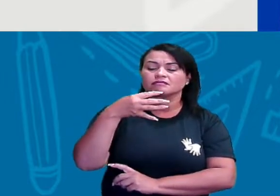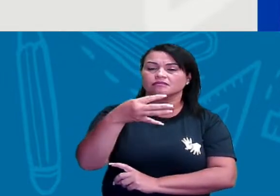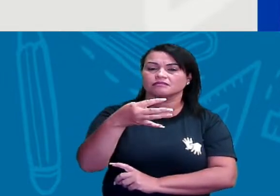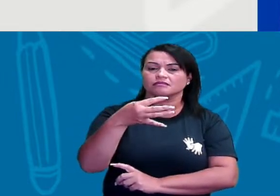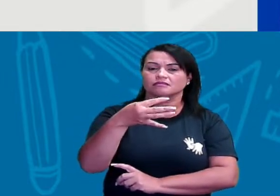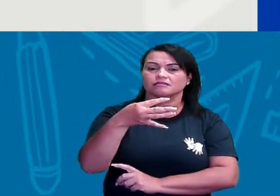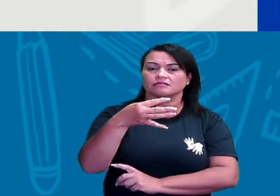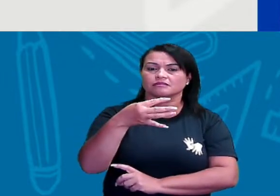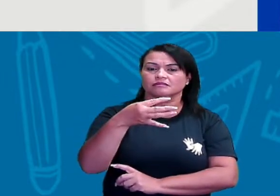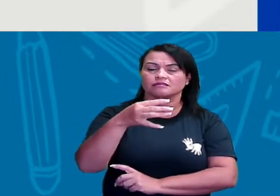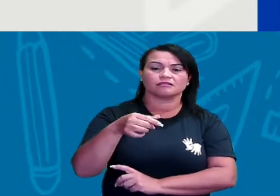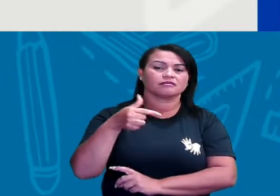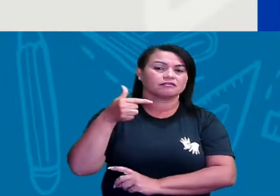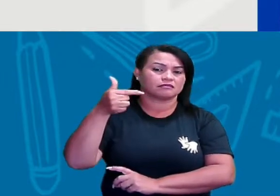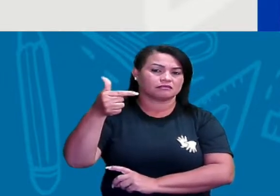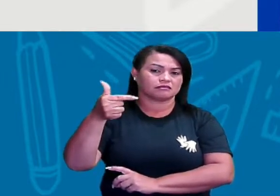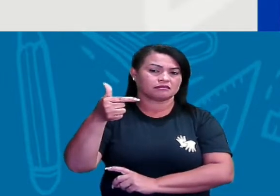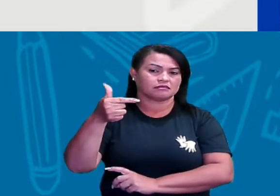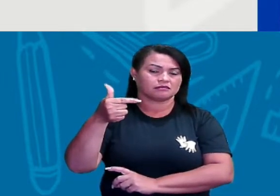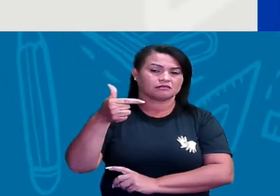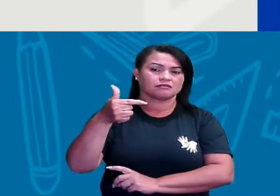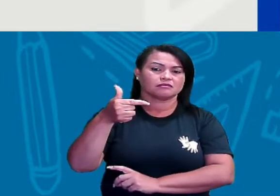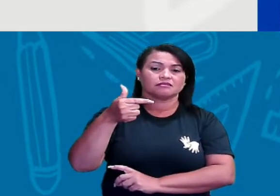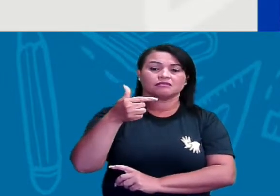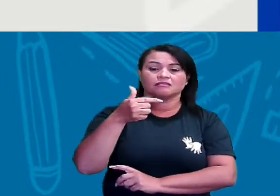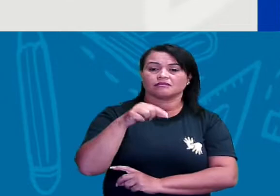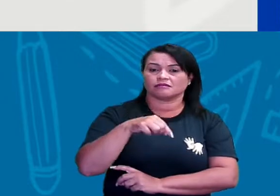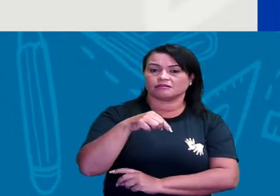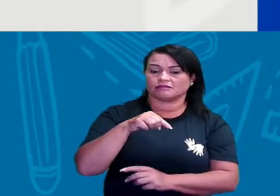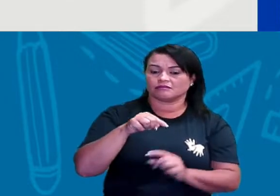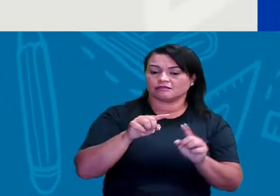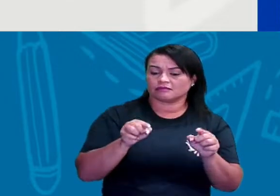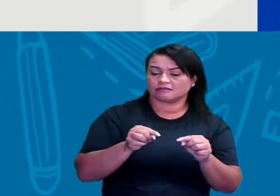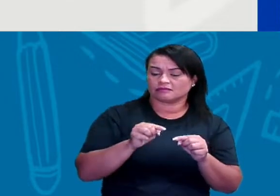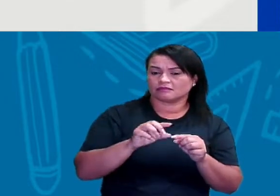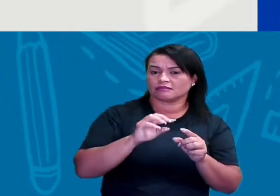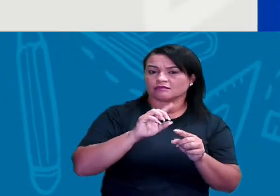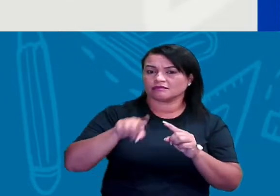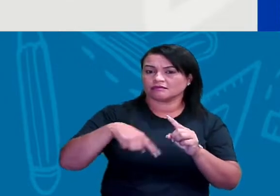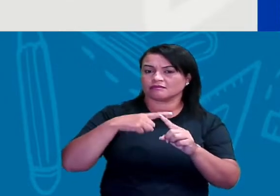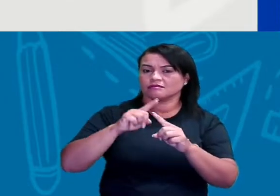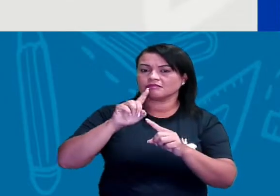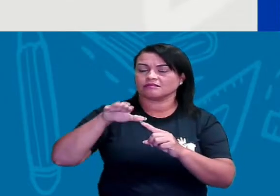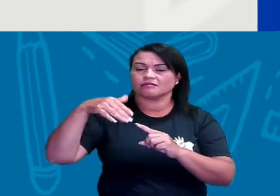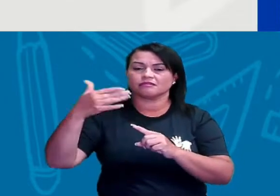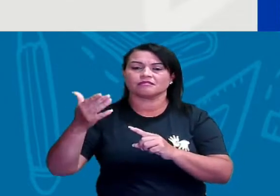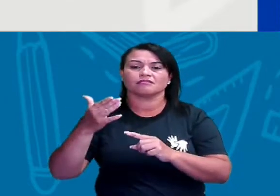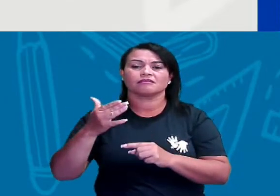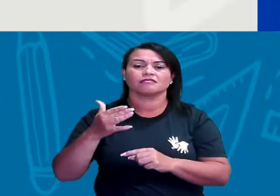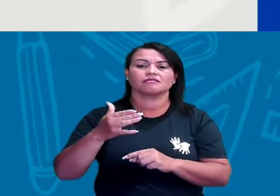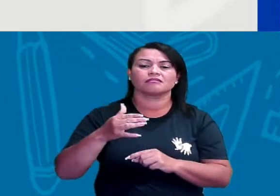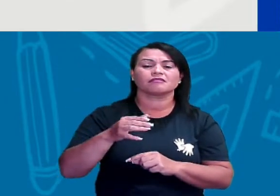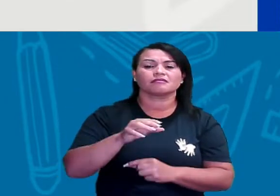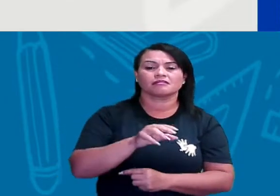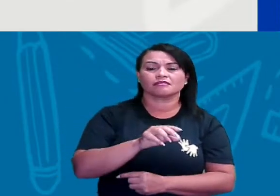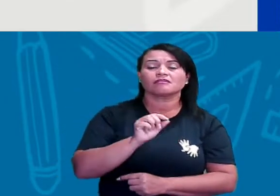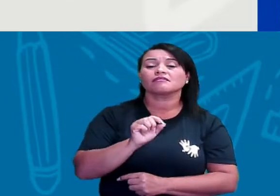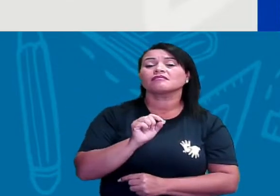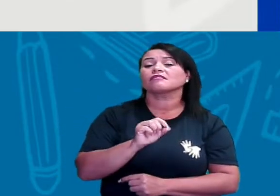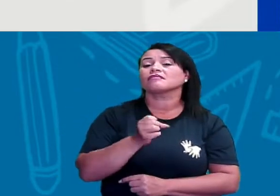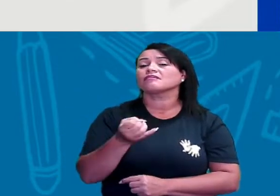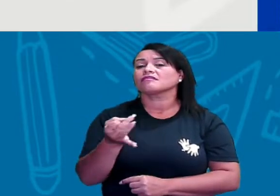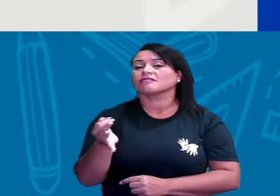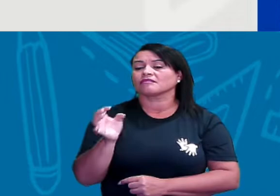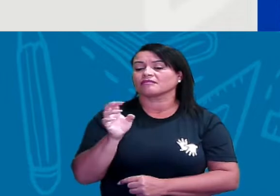e 2, né? Então, ou seja, quem está dentro multiplica com quem está fora, hein? Não esquece. Então, ó, repete a base. Quem é a minha